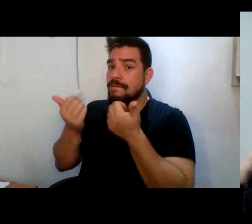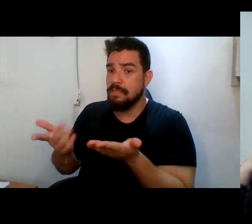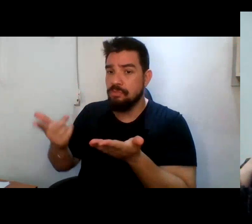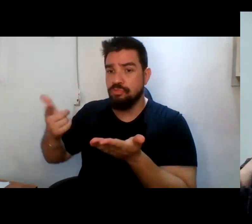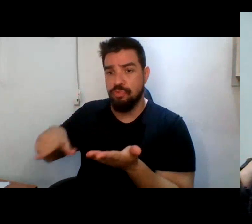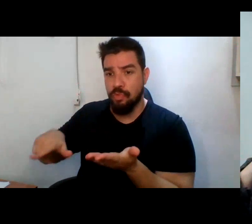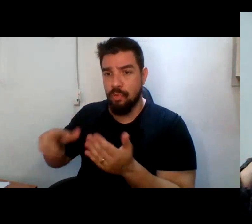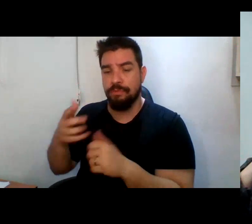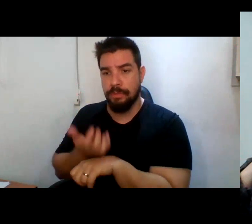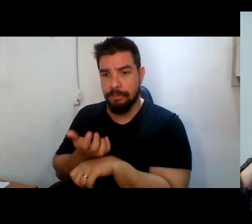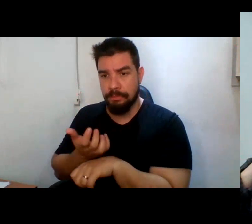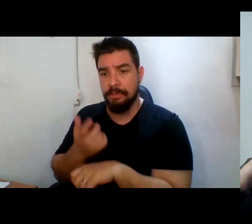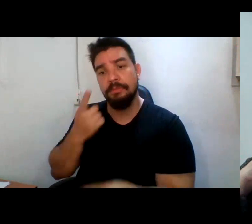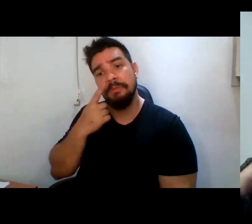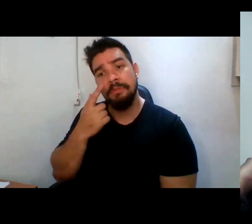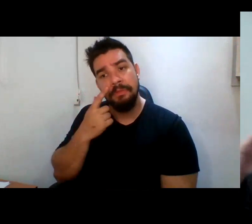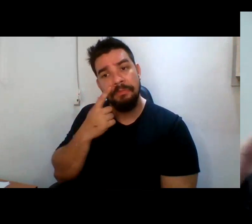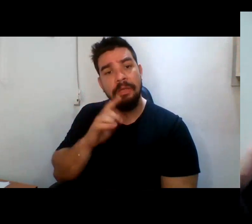um,